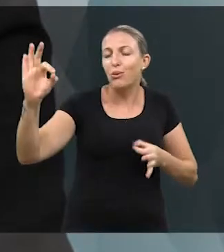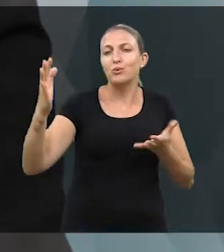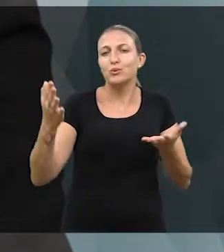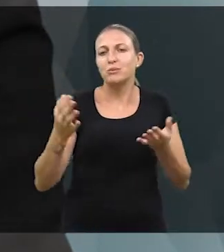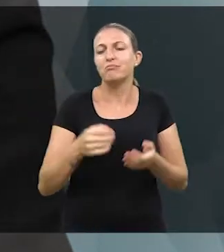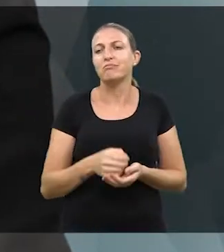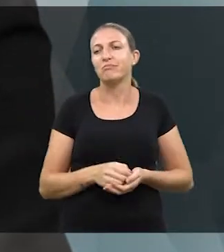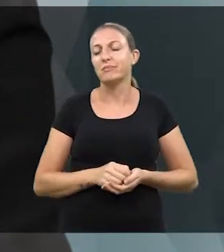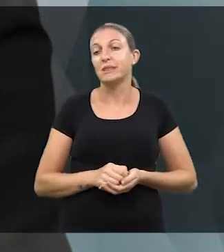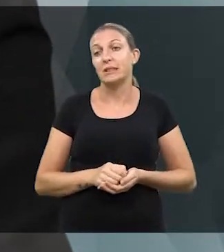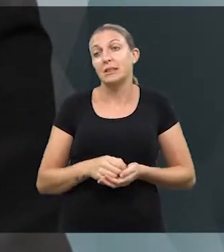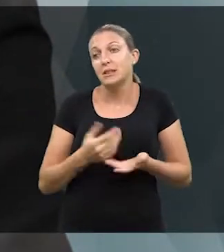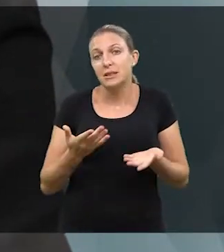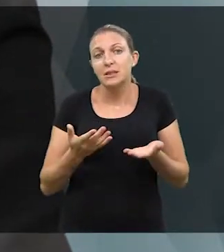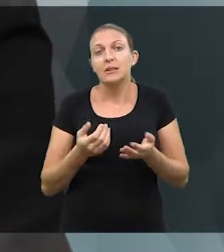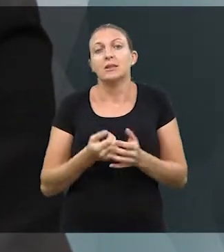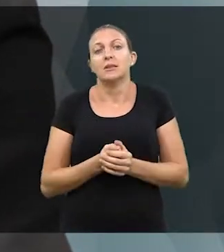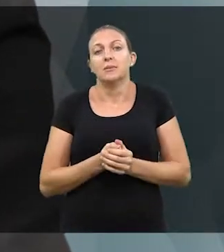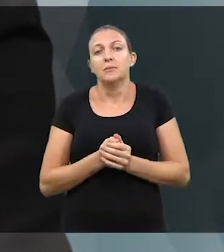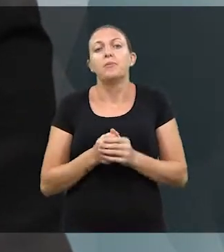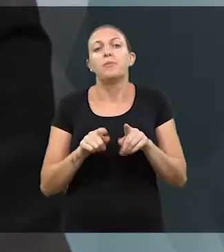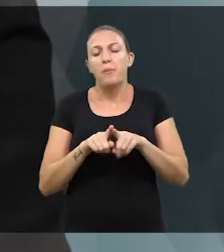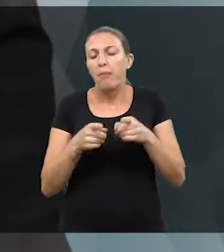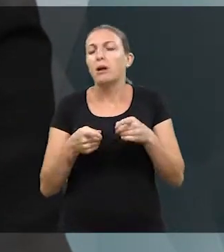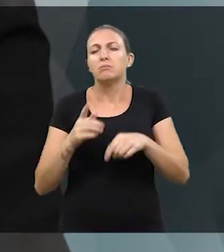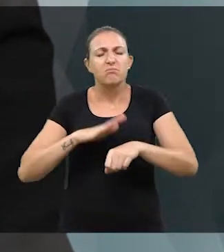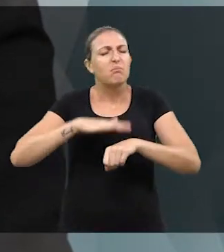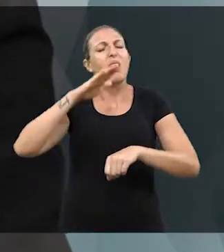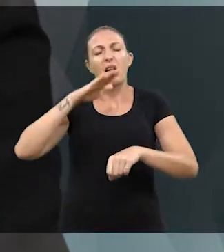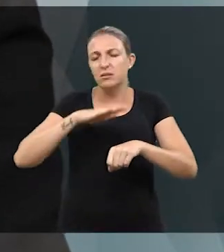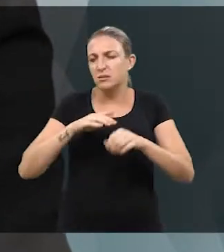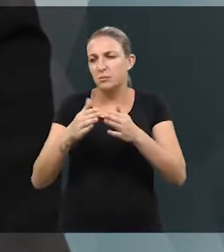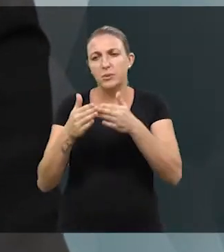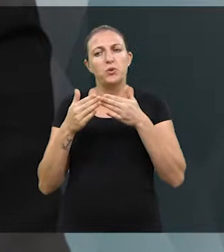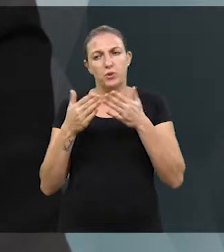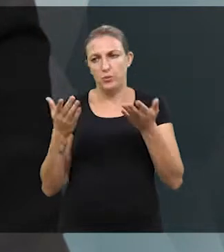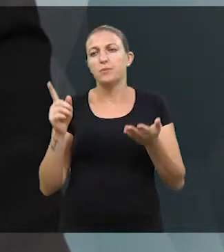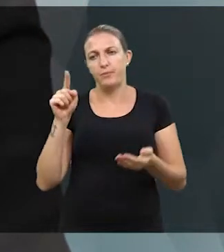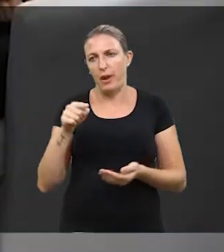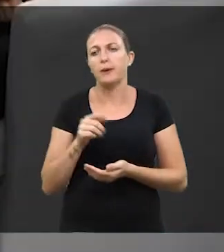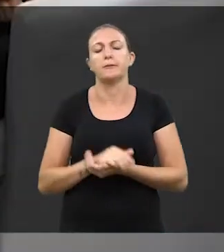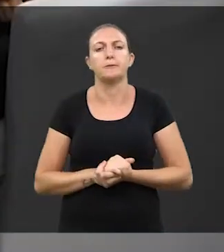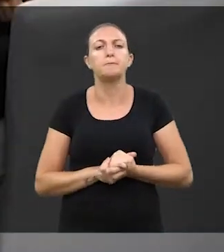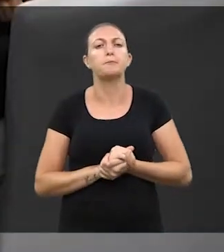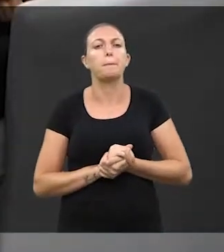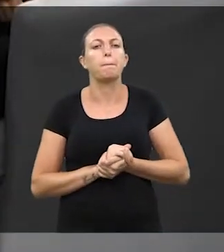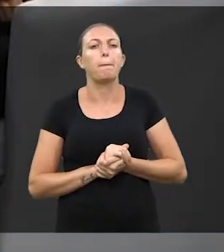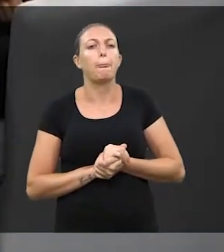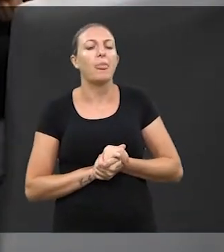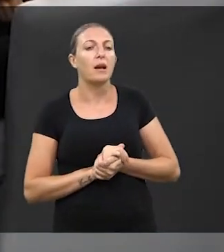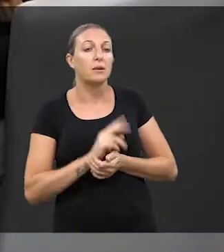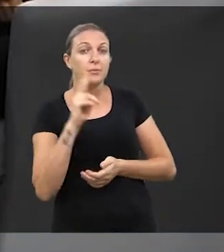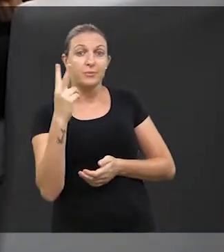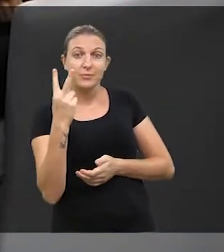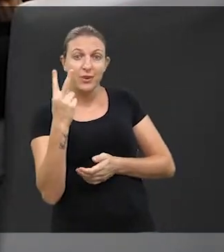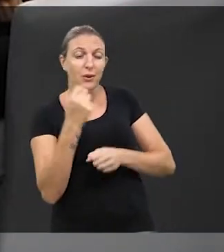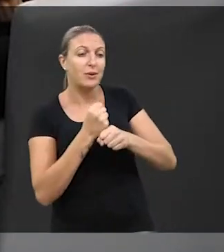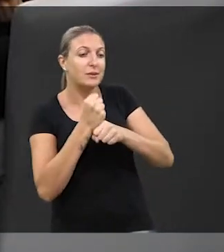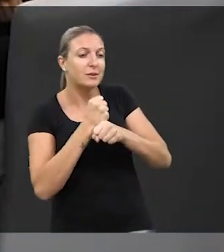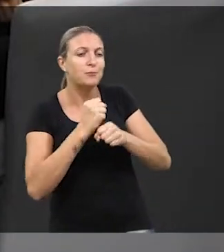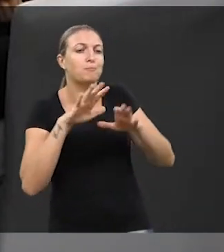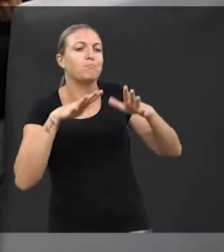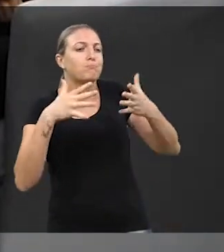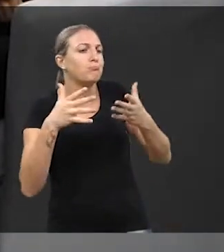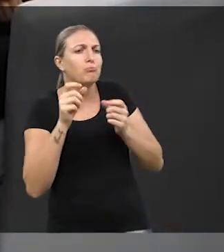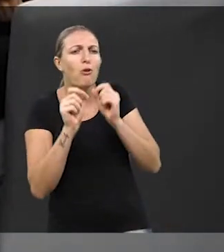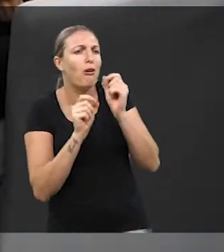mas é é um dos maiores pedidos que a gente recebe só isso e para os próximos dois anos são as